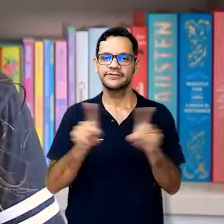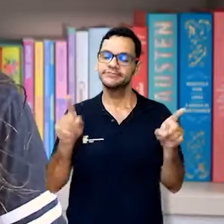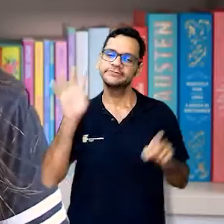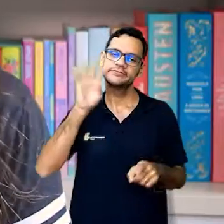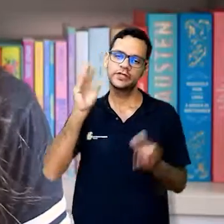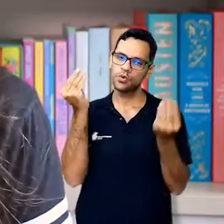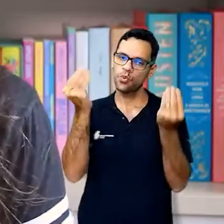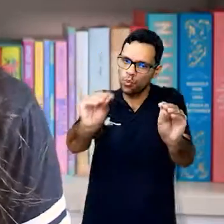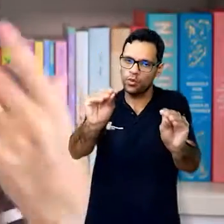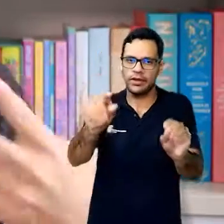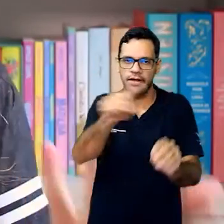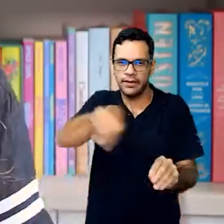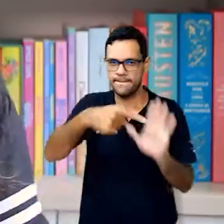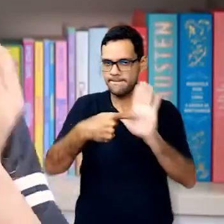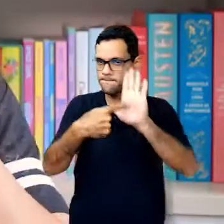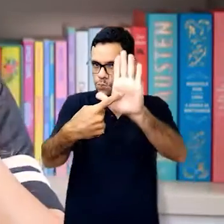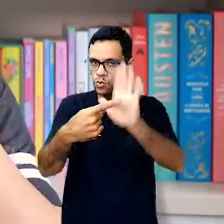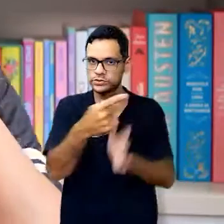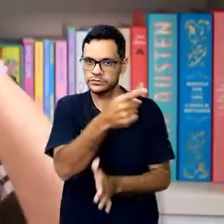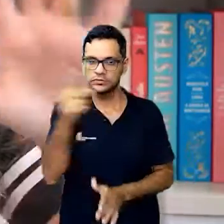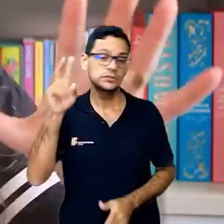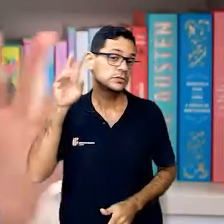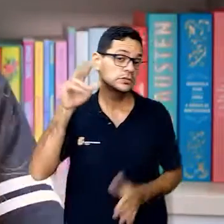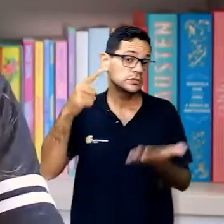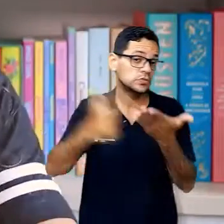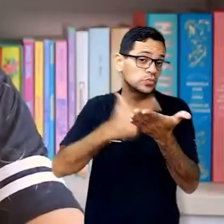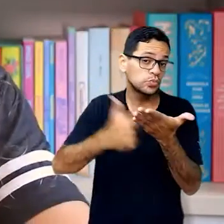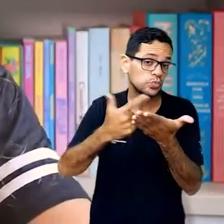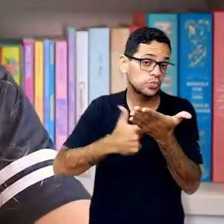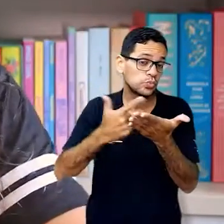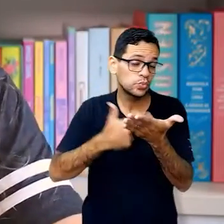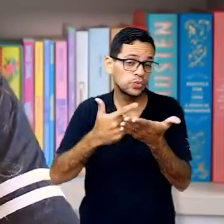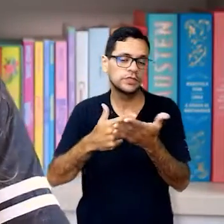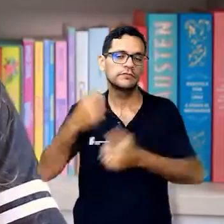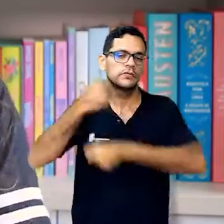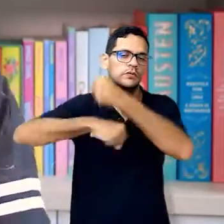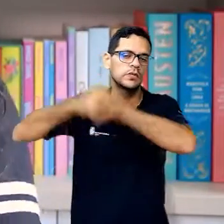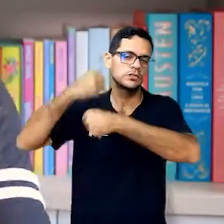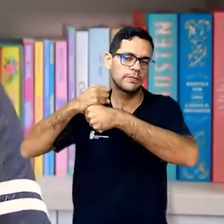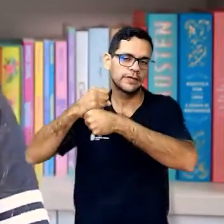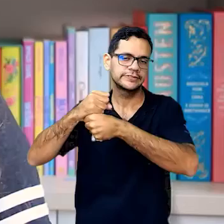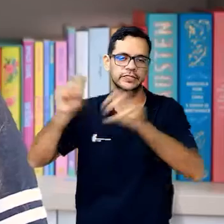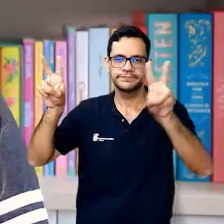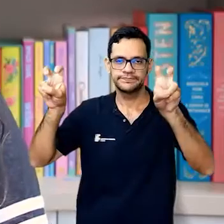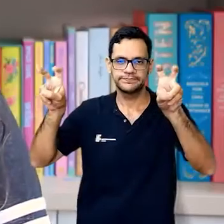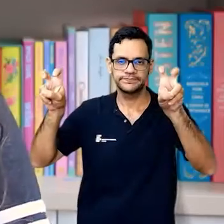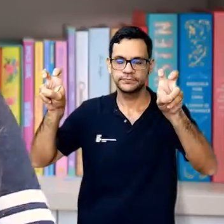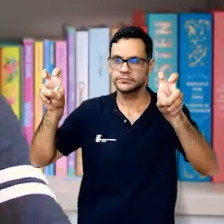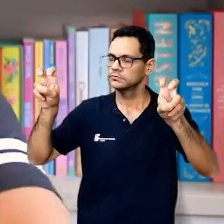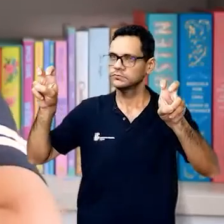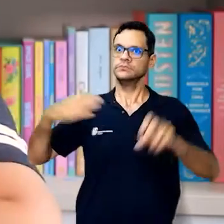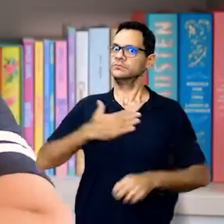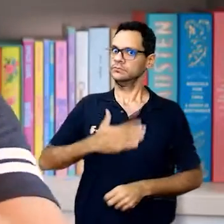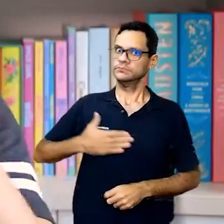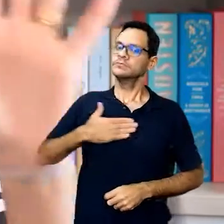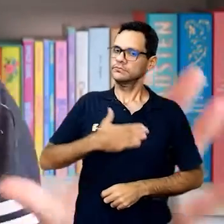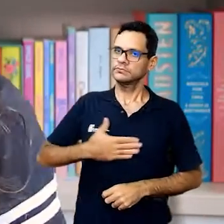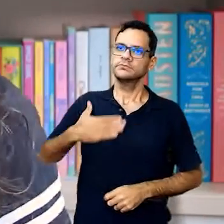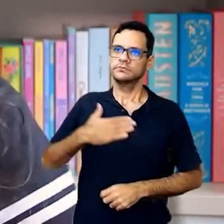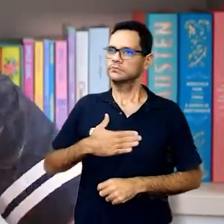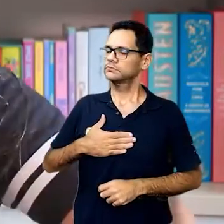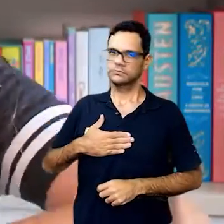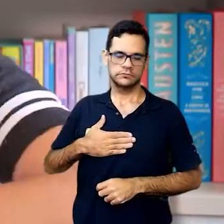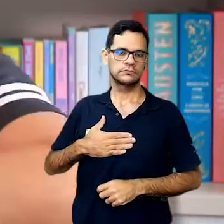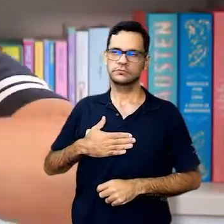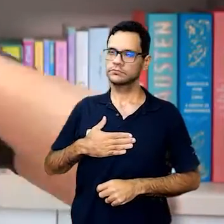terror, né? Então eu achei legal colocar aqui também pra mostrar pra vocês um livro favorito desse gênero. E ano passado eu li um livro que, assim, foi